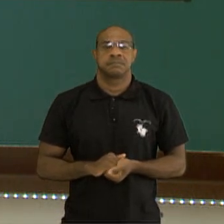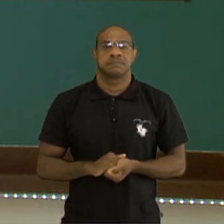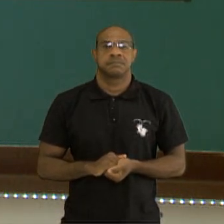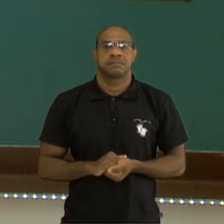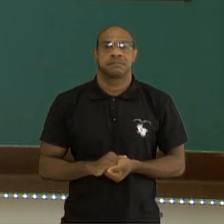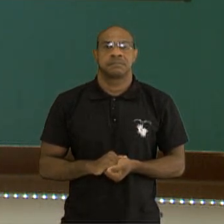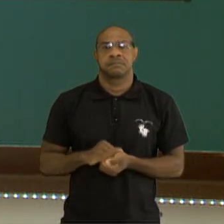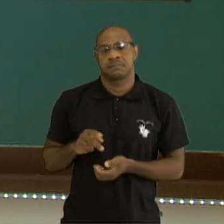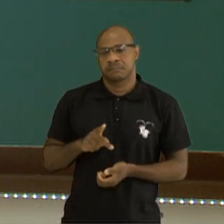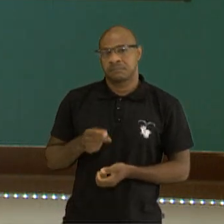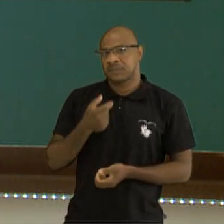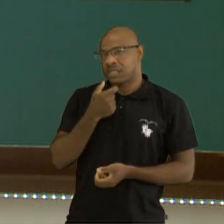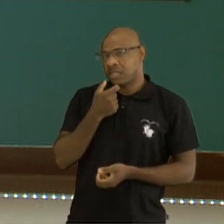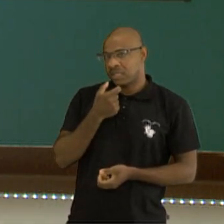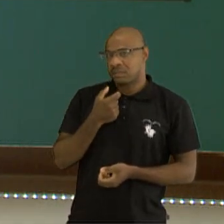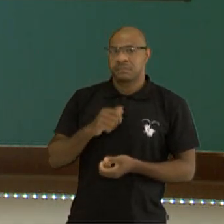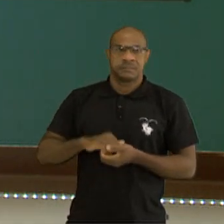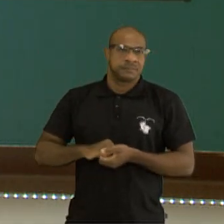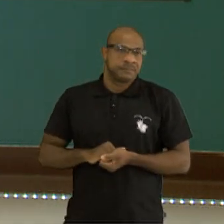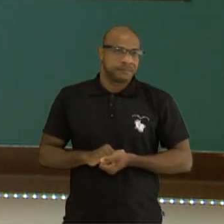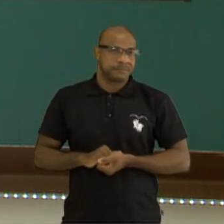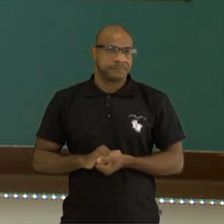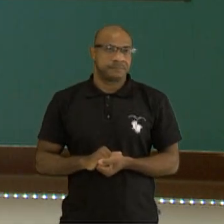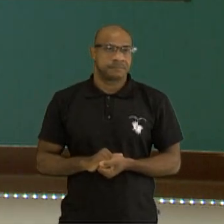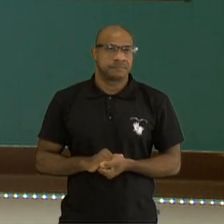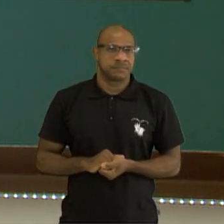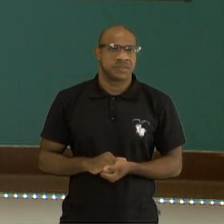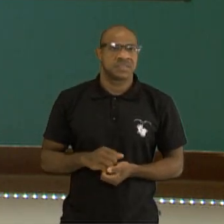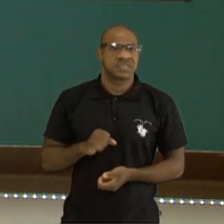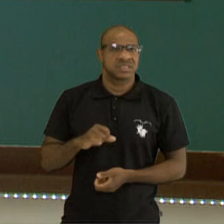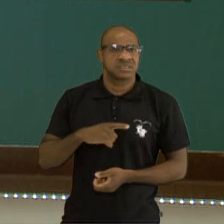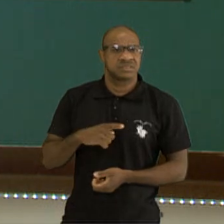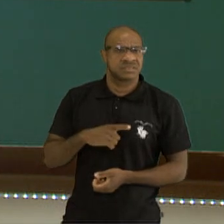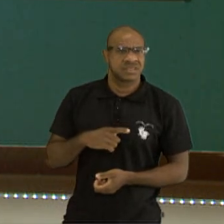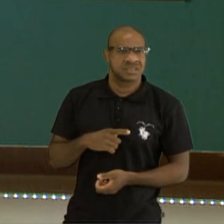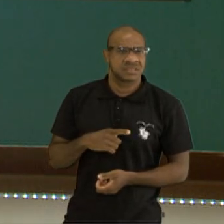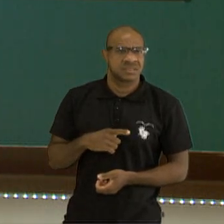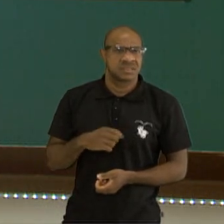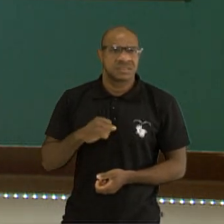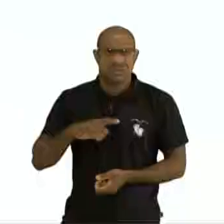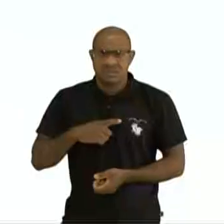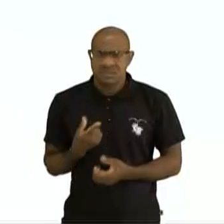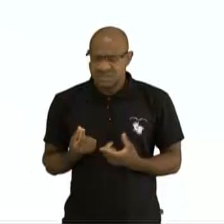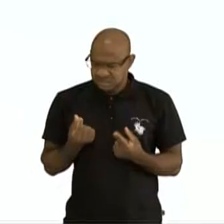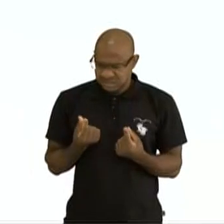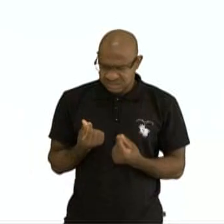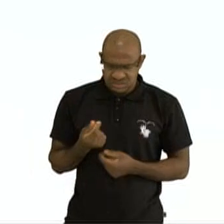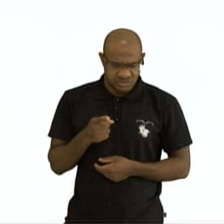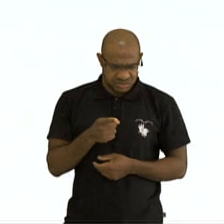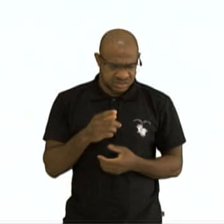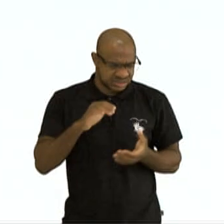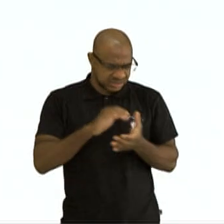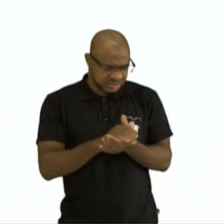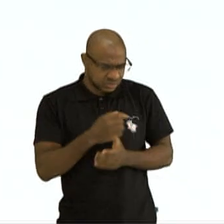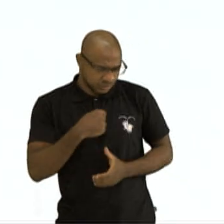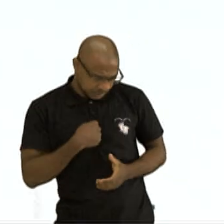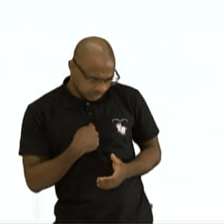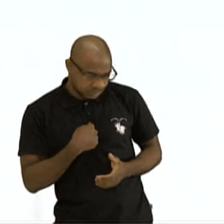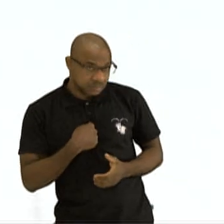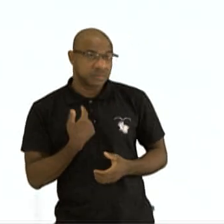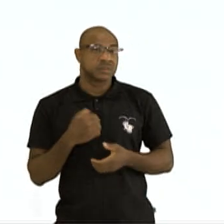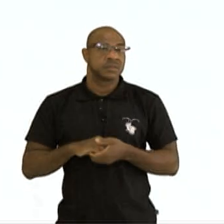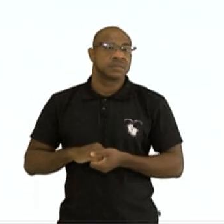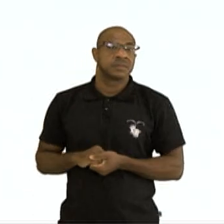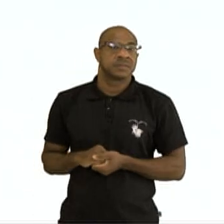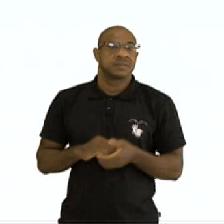me? Se eu tivesse mais dinheiro, você casaria comigo? Então já foi dada a frase com if, verbo no passado, a